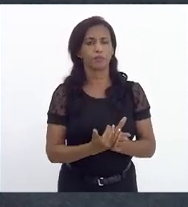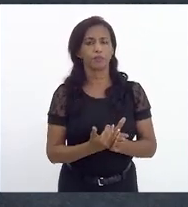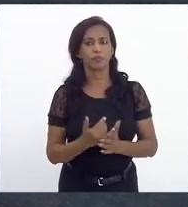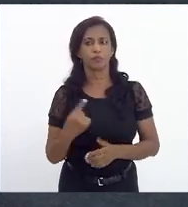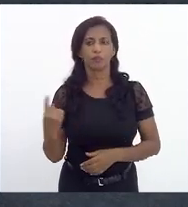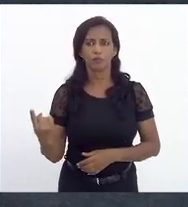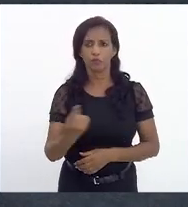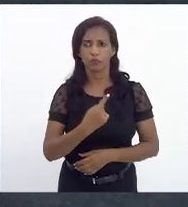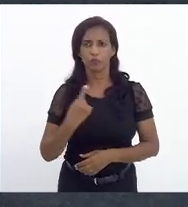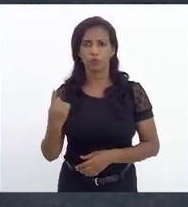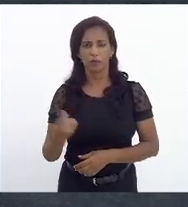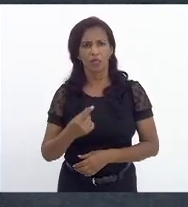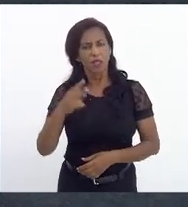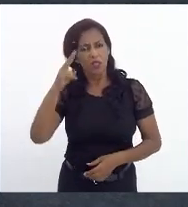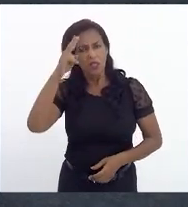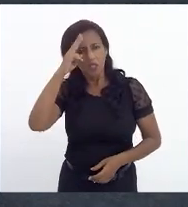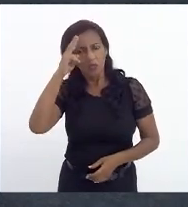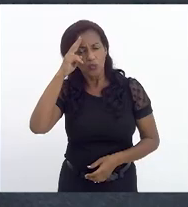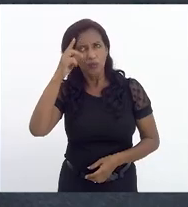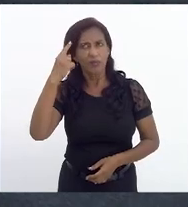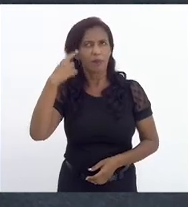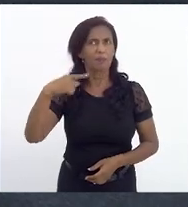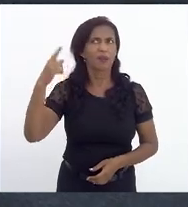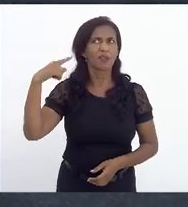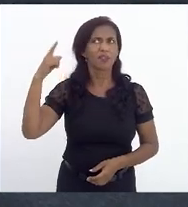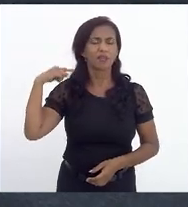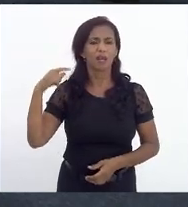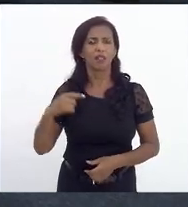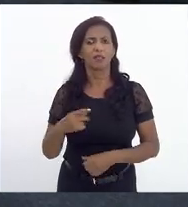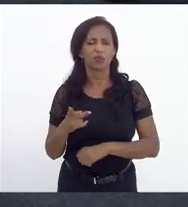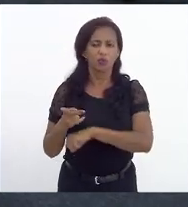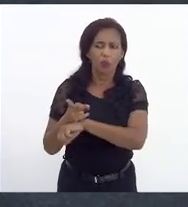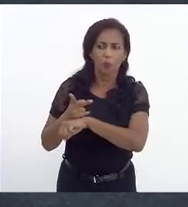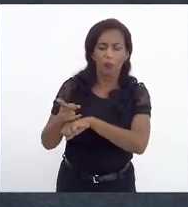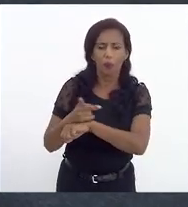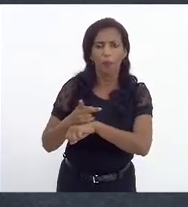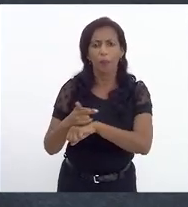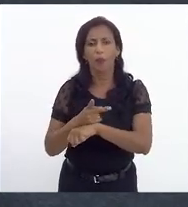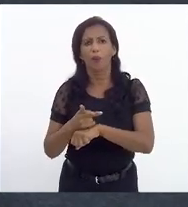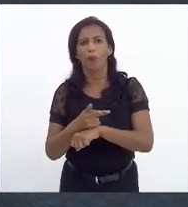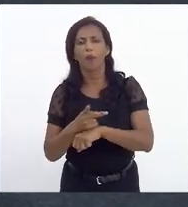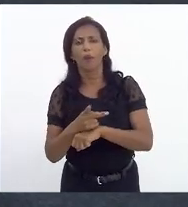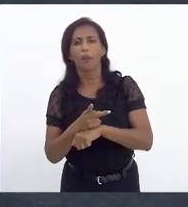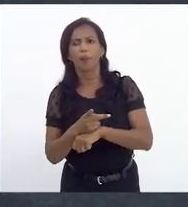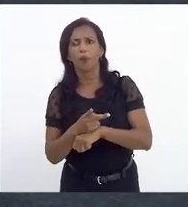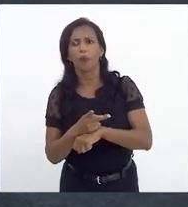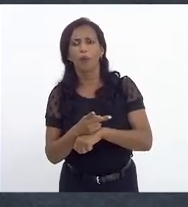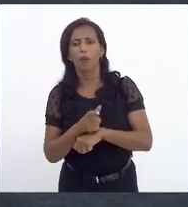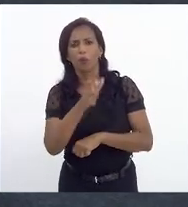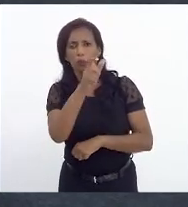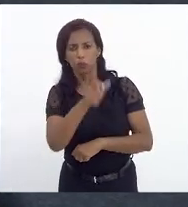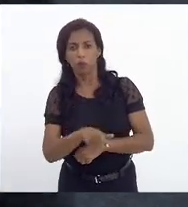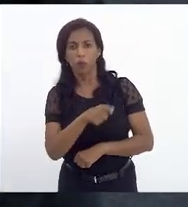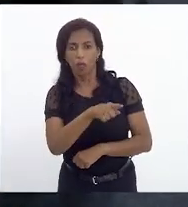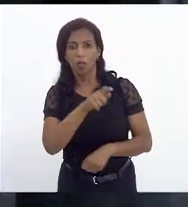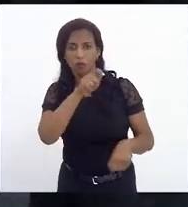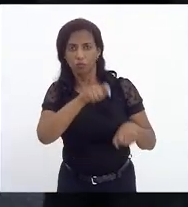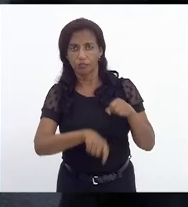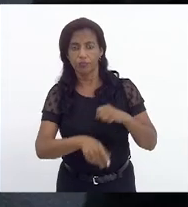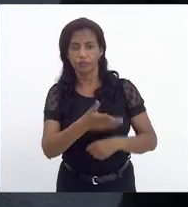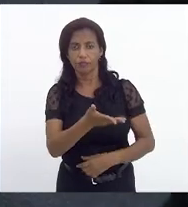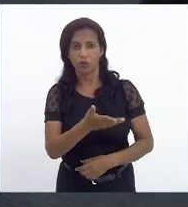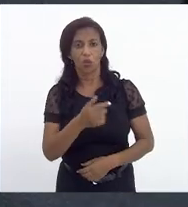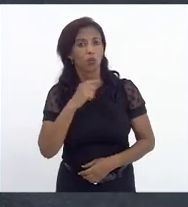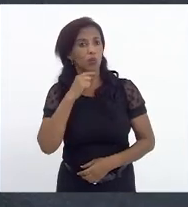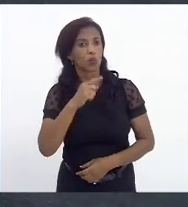gente, desde segunda-feira passada, fomos atrás desse suposto estuprador,